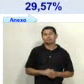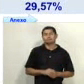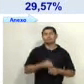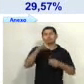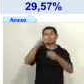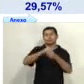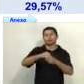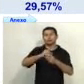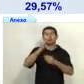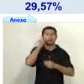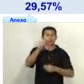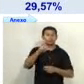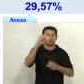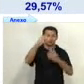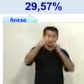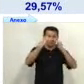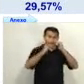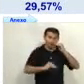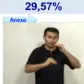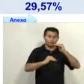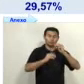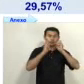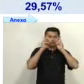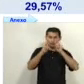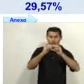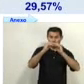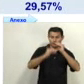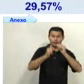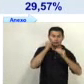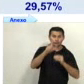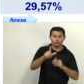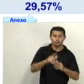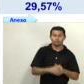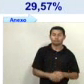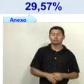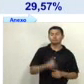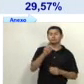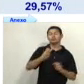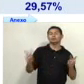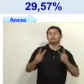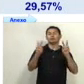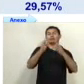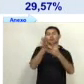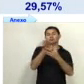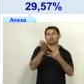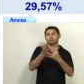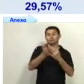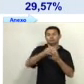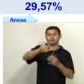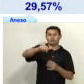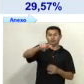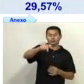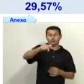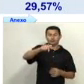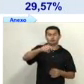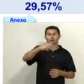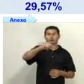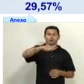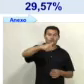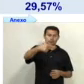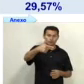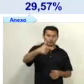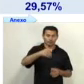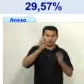A área em azul, que está abaixo aqui da figura, vocês podem ver uma área em azul, é o valores entre 17 e